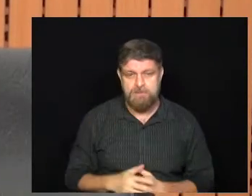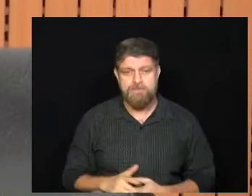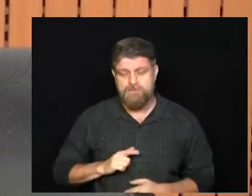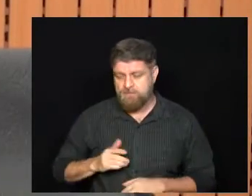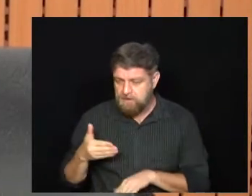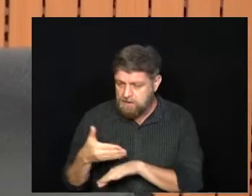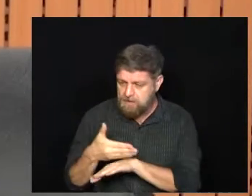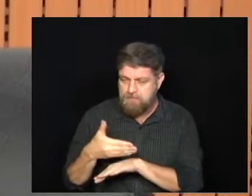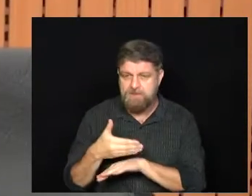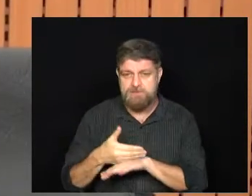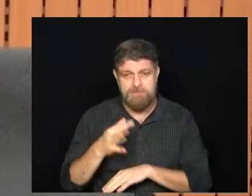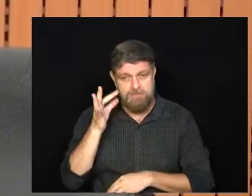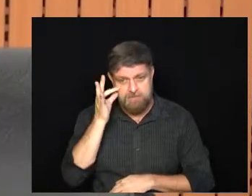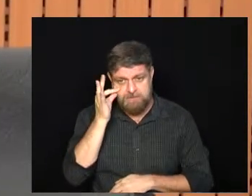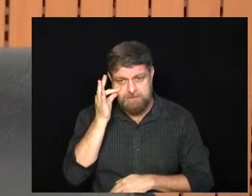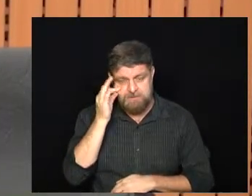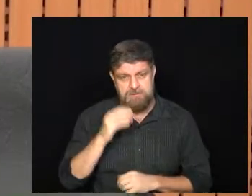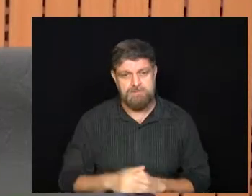participa dessa